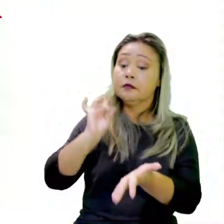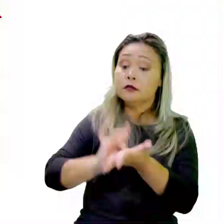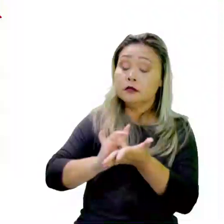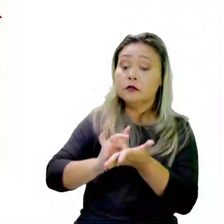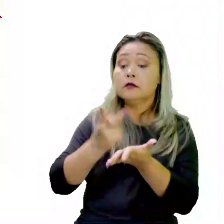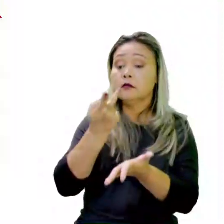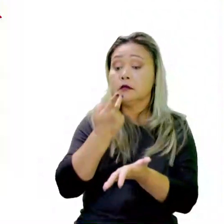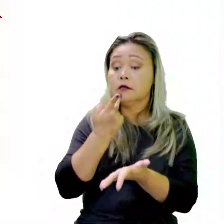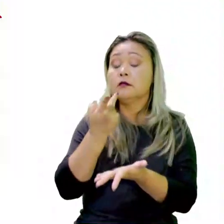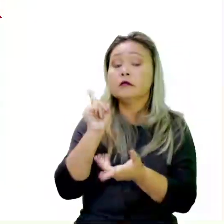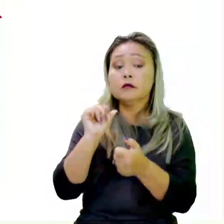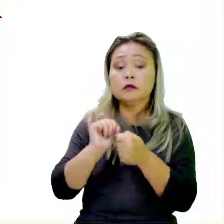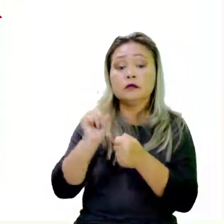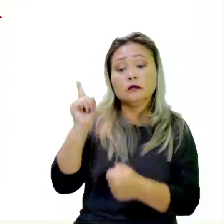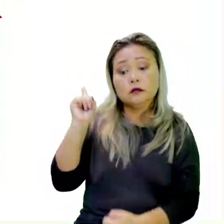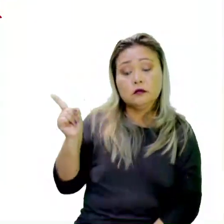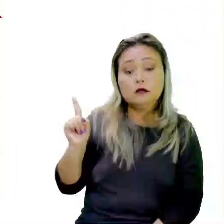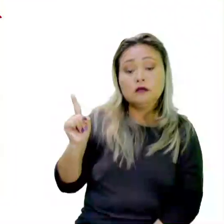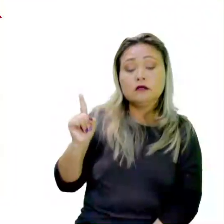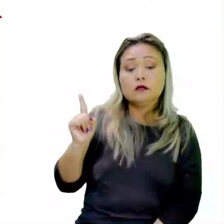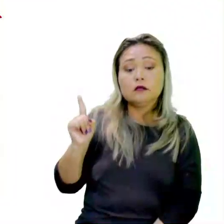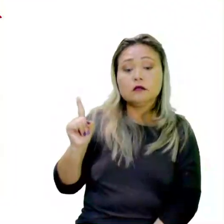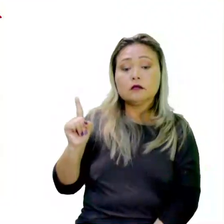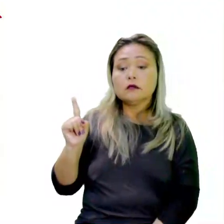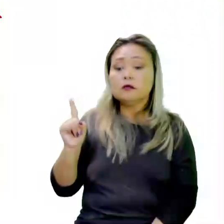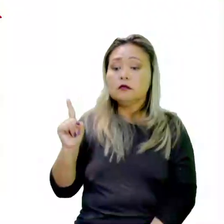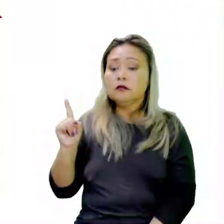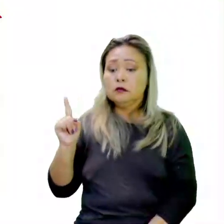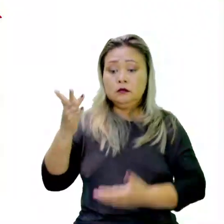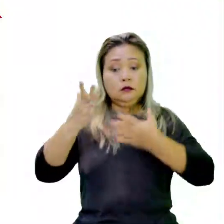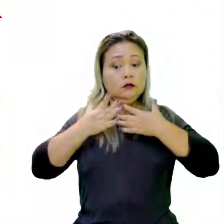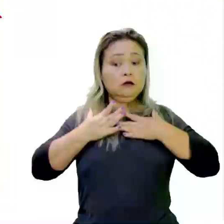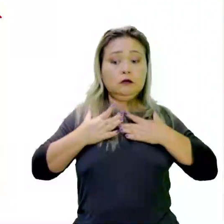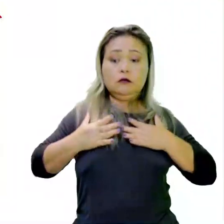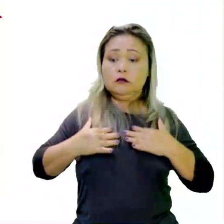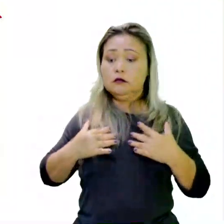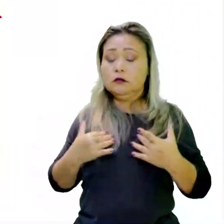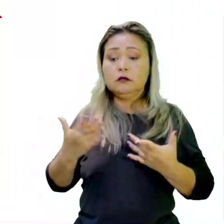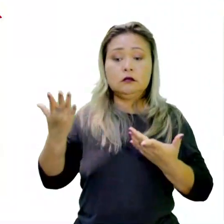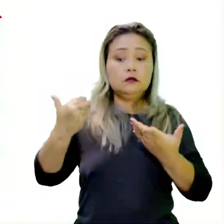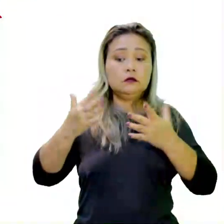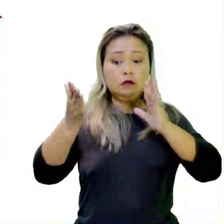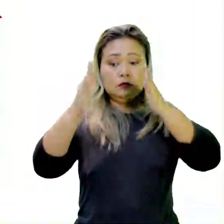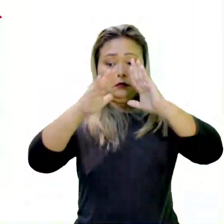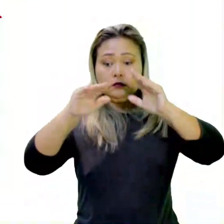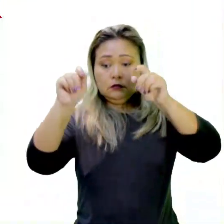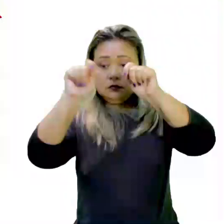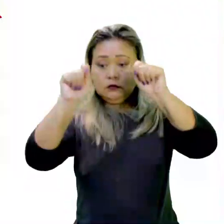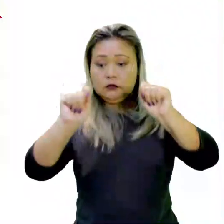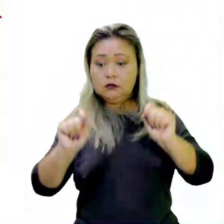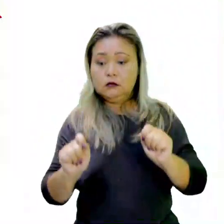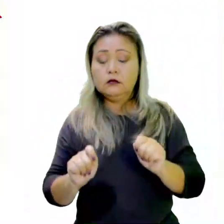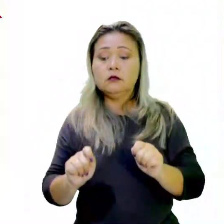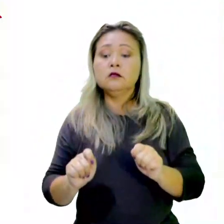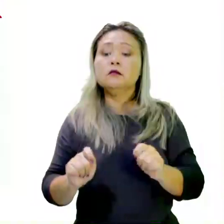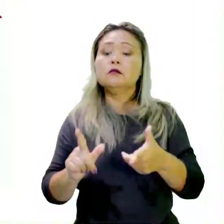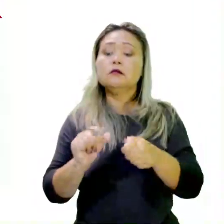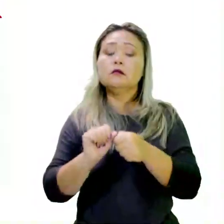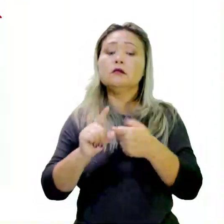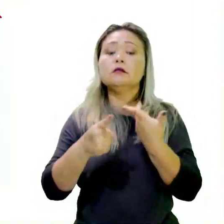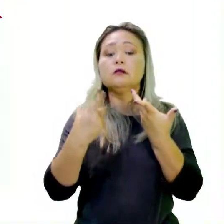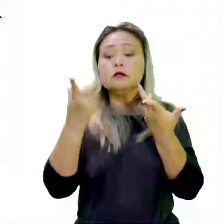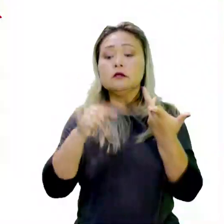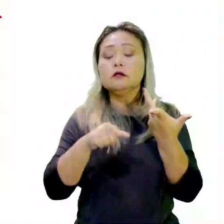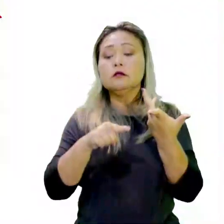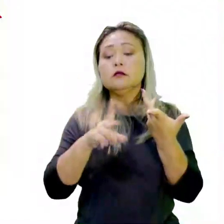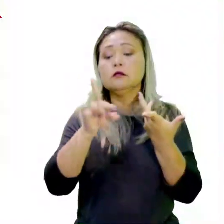porque já comentamos que essa figura aqui do corpo, né, dessa arte primitiva, dessa escultura primitiva, representava